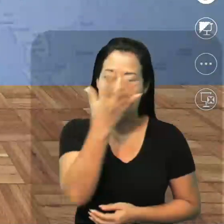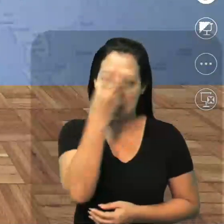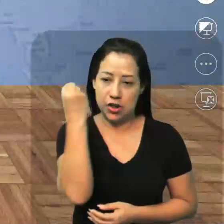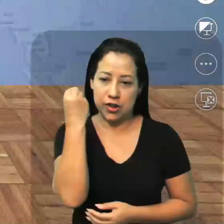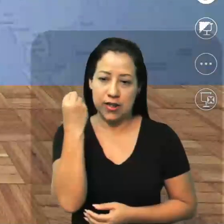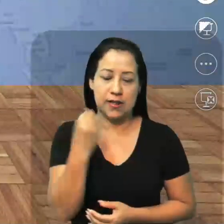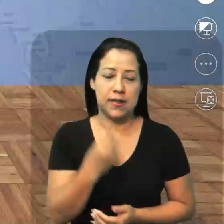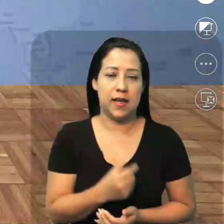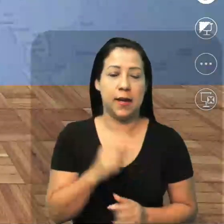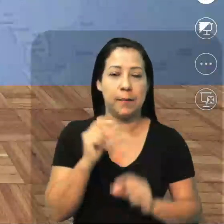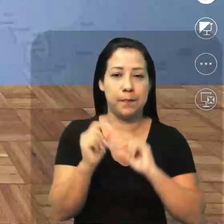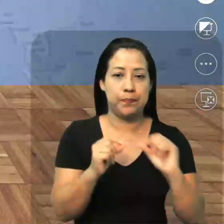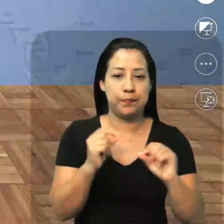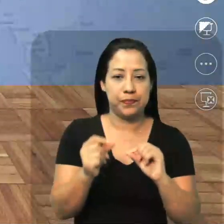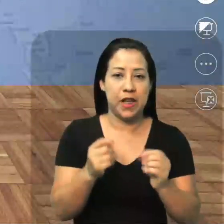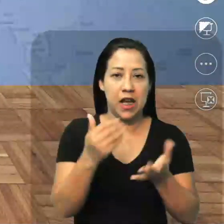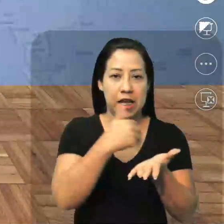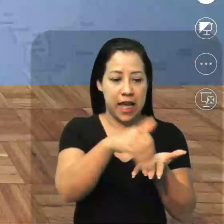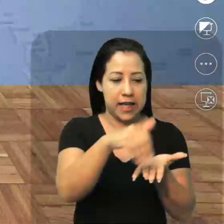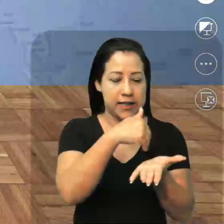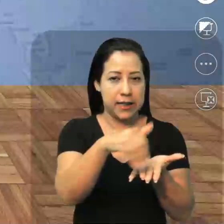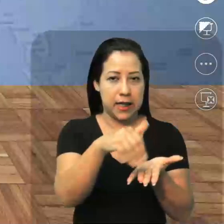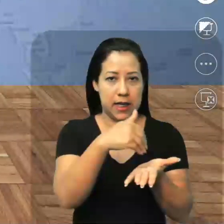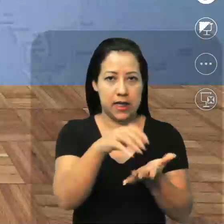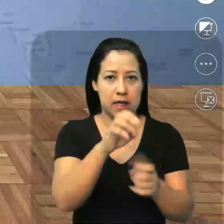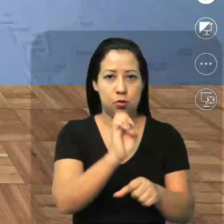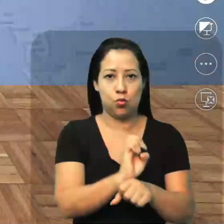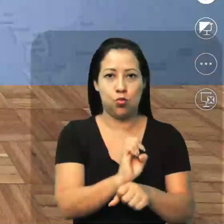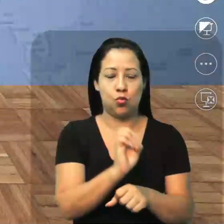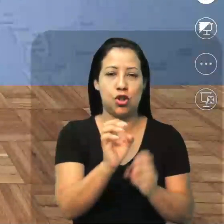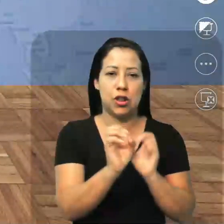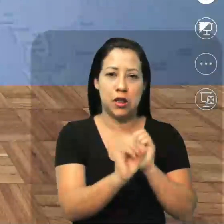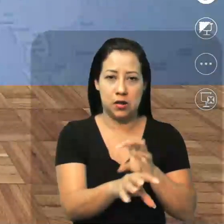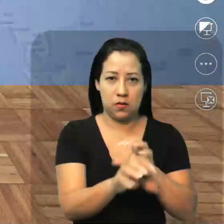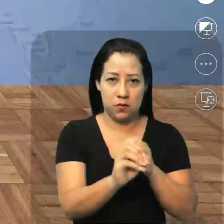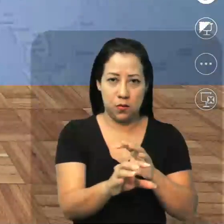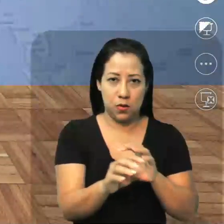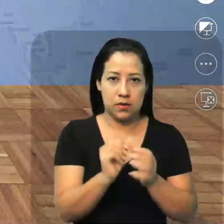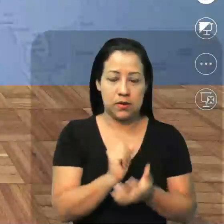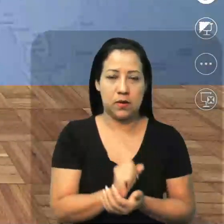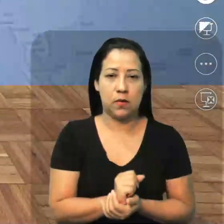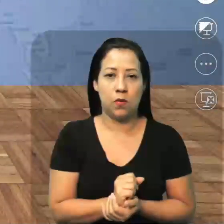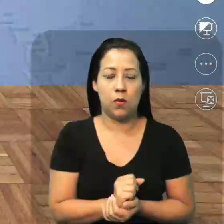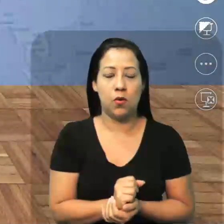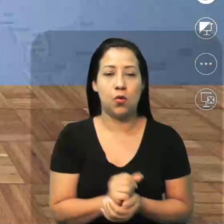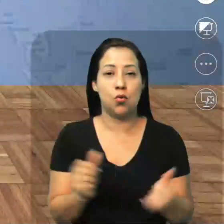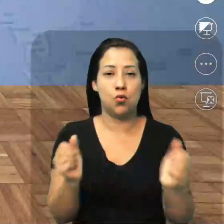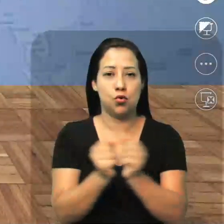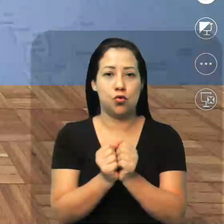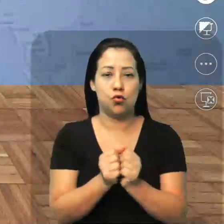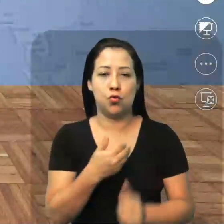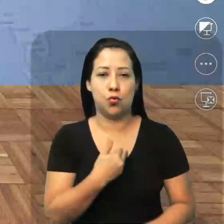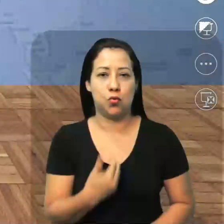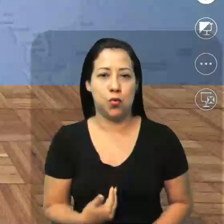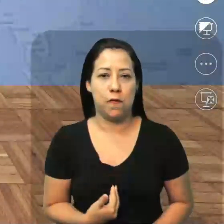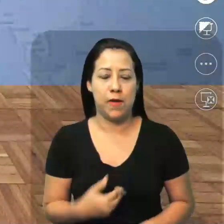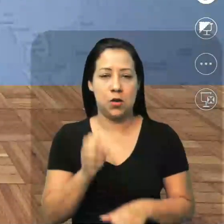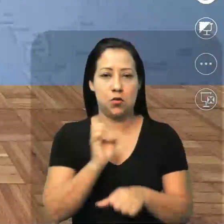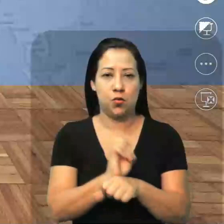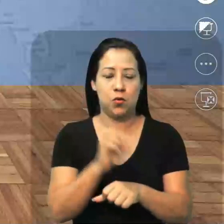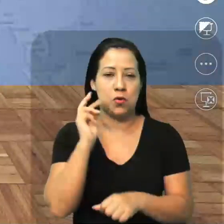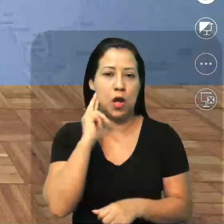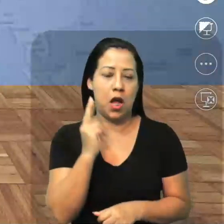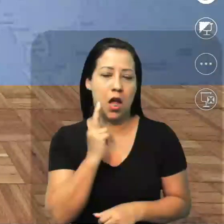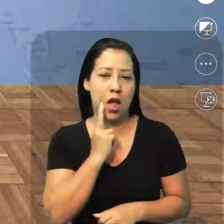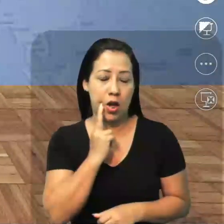esquecer que a Secretaria do Estado da Educação, com o governo do Estado de Rondônia,